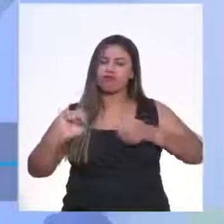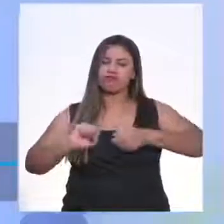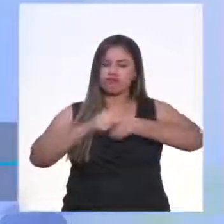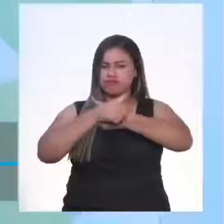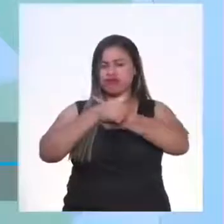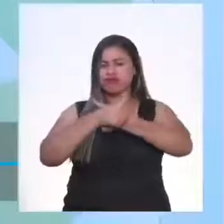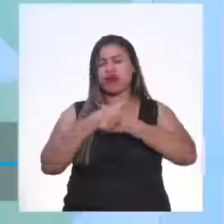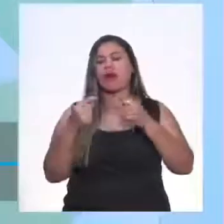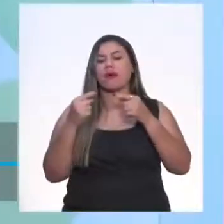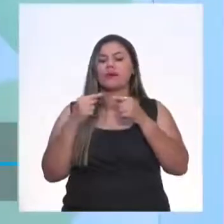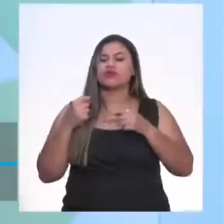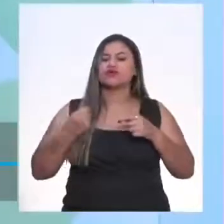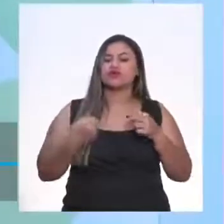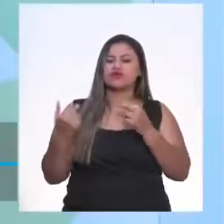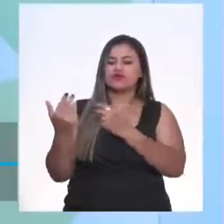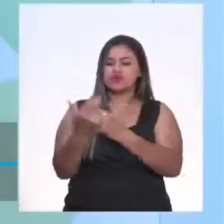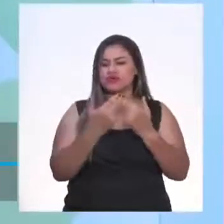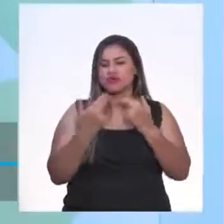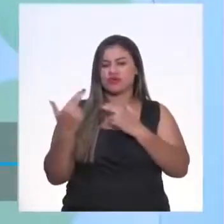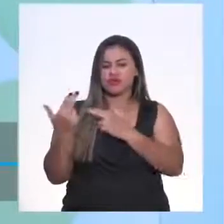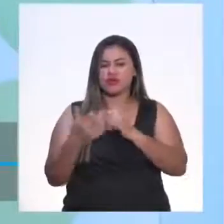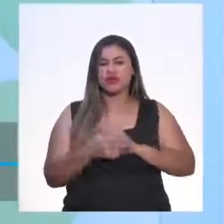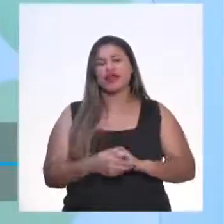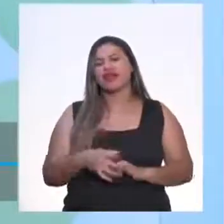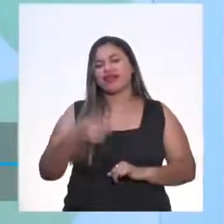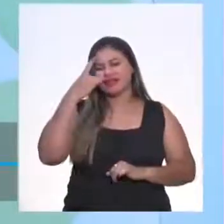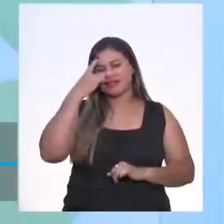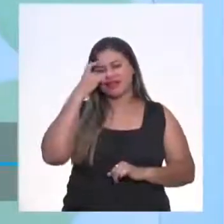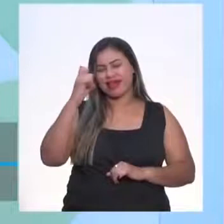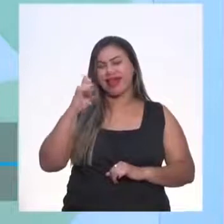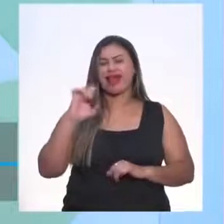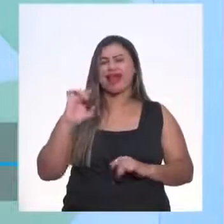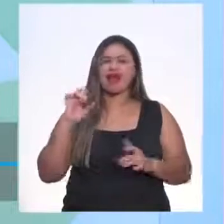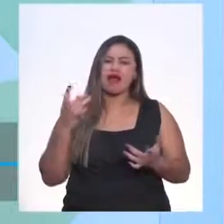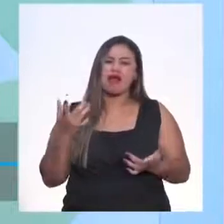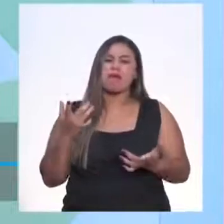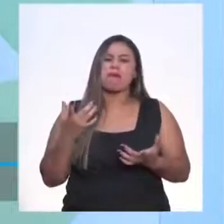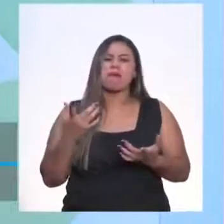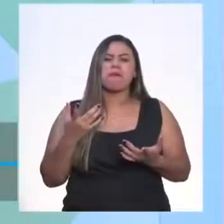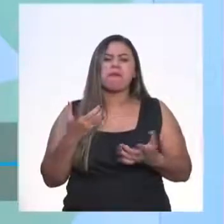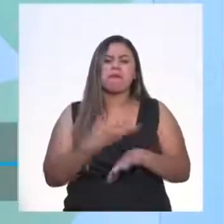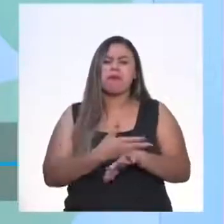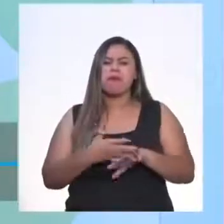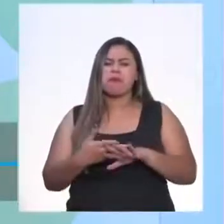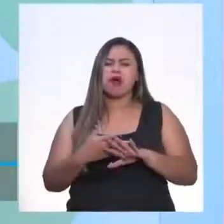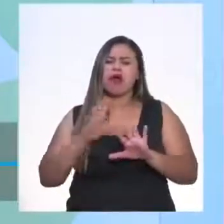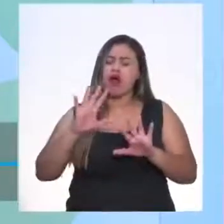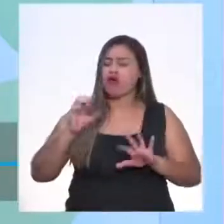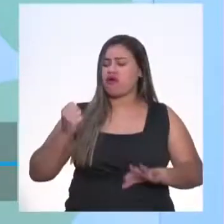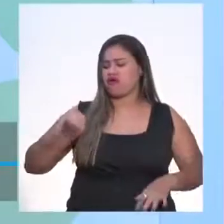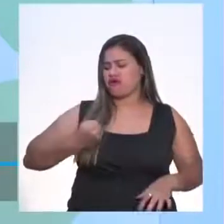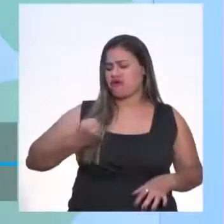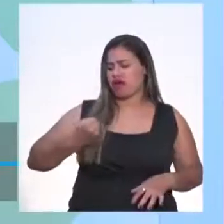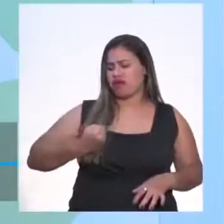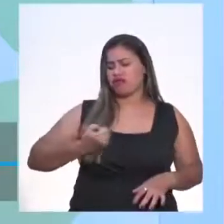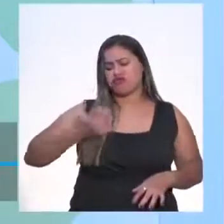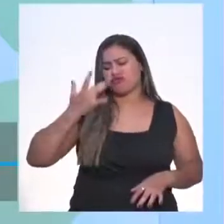É verdade, eu falava para os meus alunos aquela ideia clássica, né, da equação. Mas, professor, como que eu defino a equação? Ah, valor desconhecido, sinal de